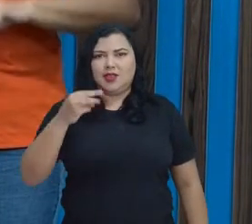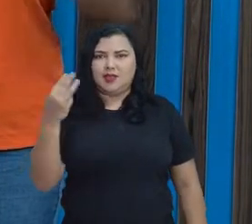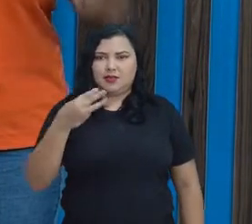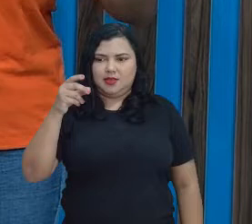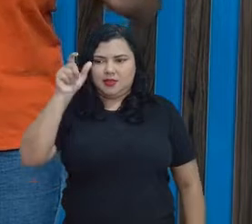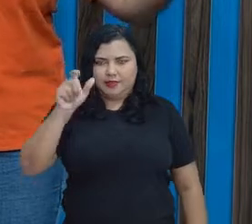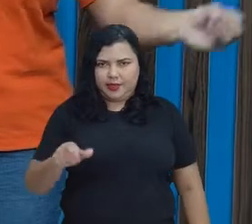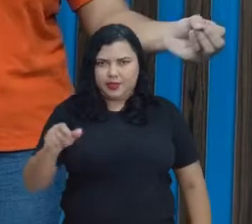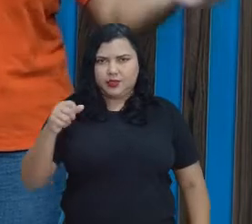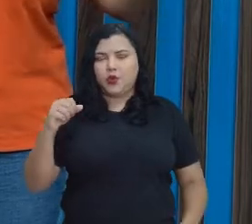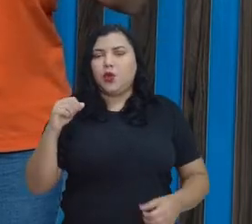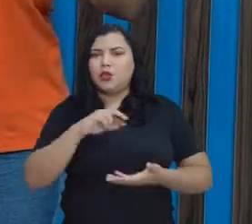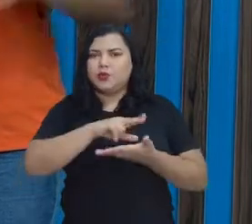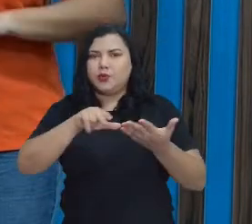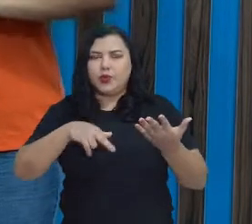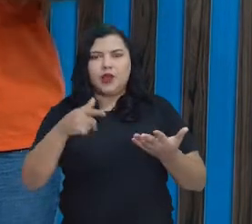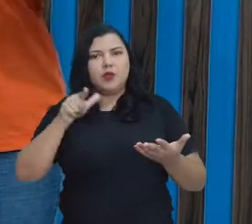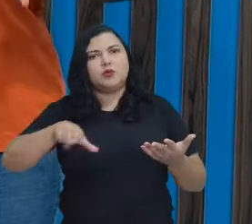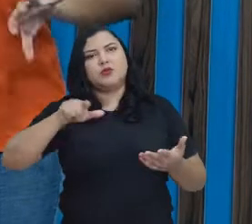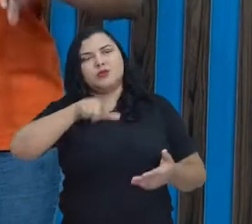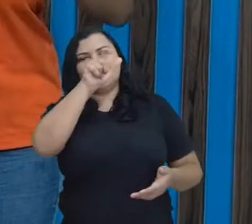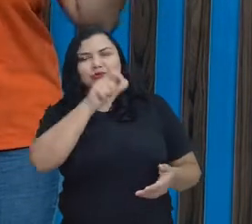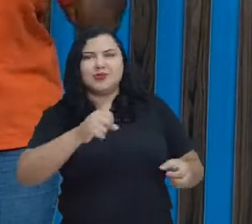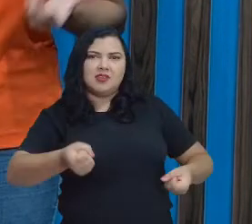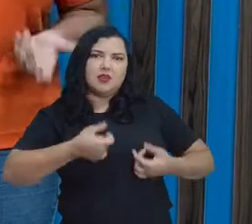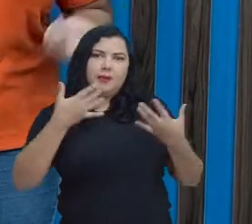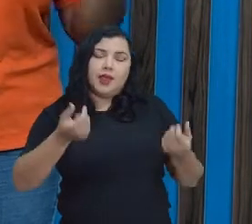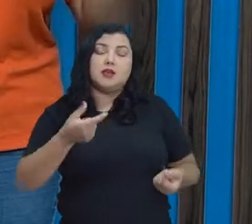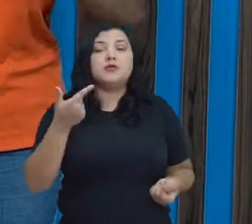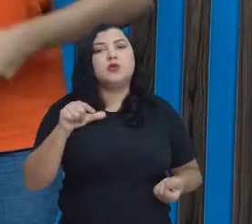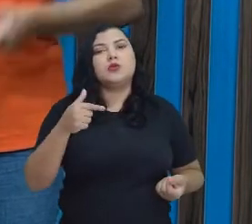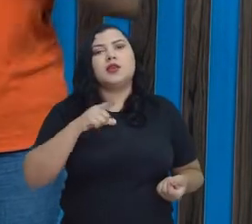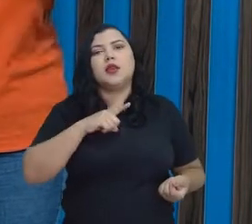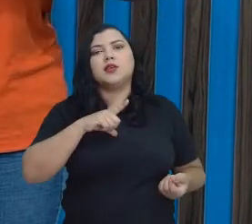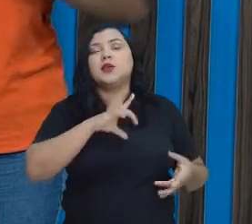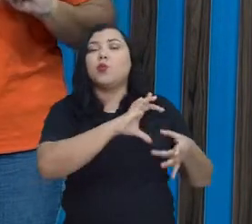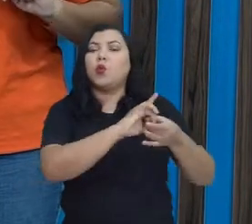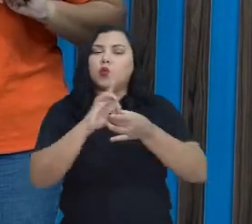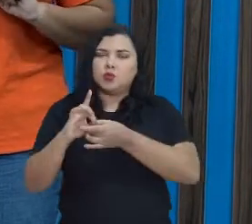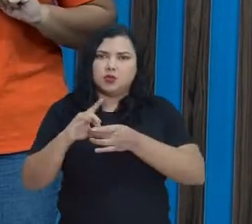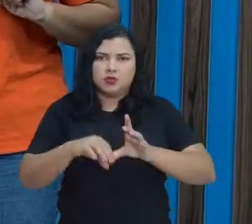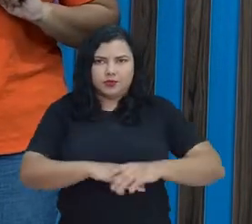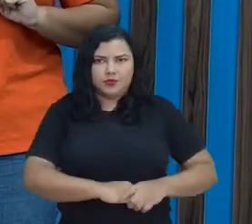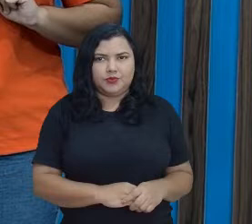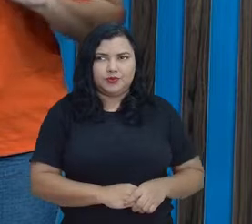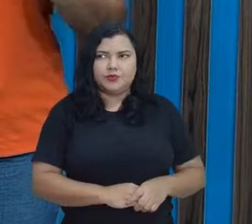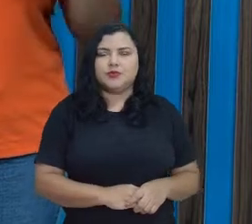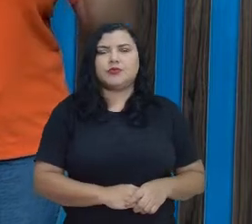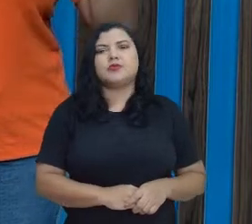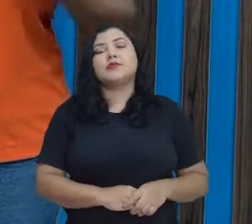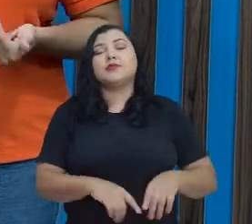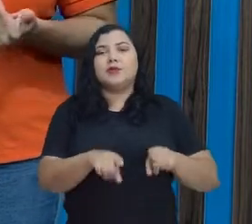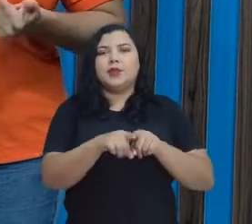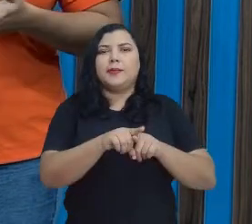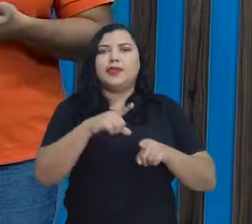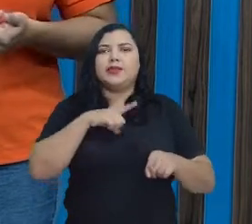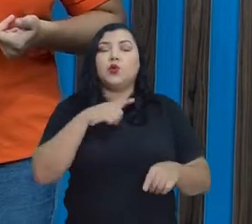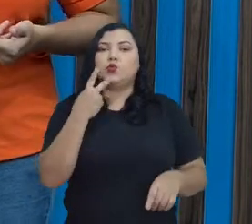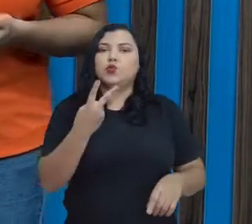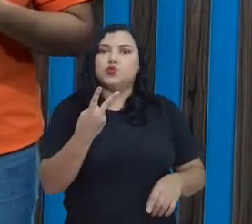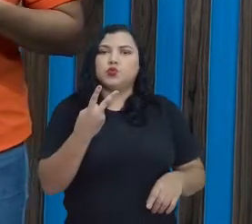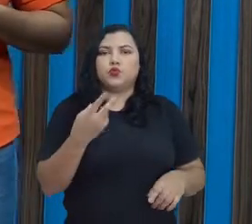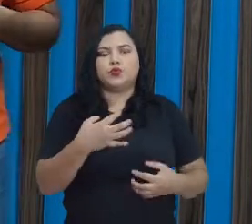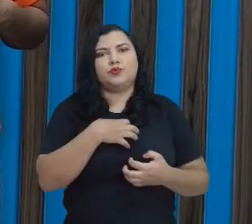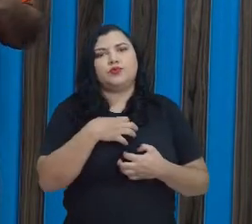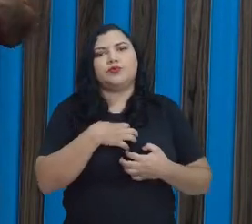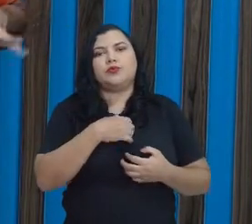sem um sujeito expresso e sem um contexto que permita que a gente recupere esse sujeito. Há também uma segunda forma,